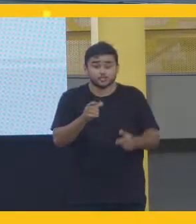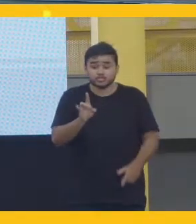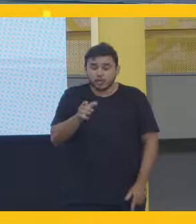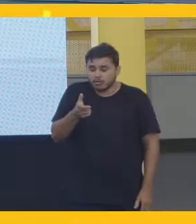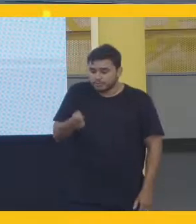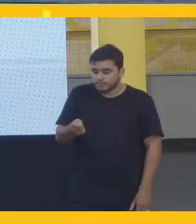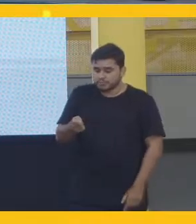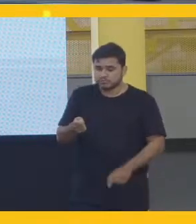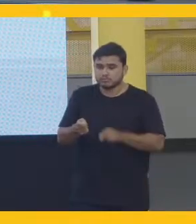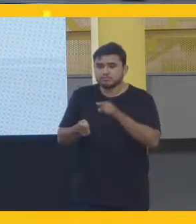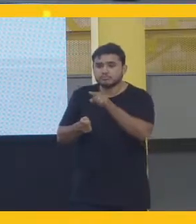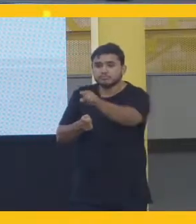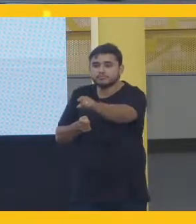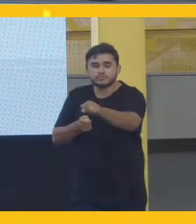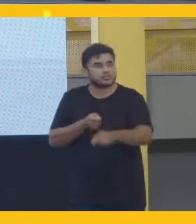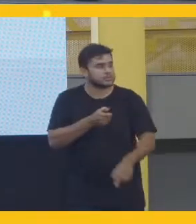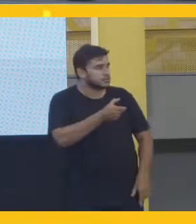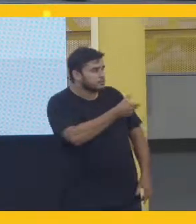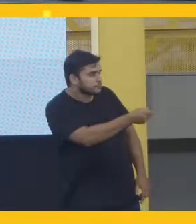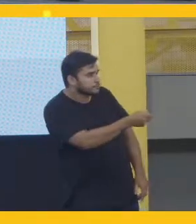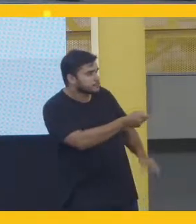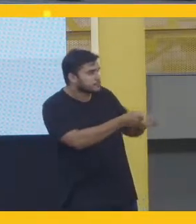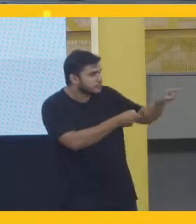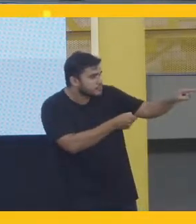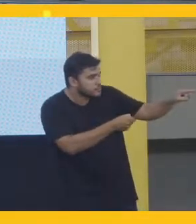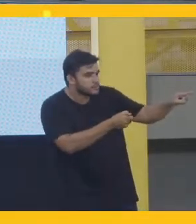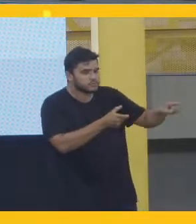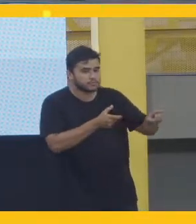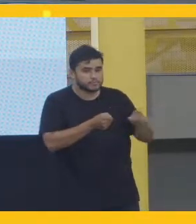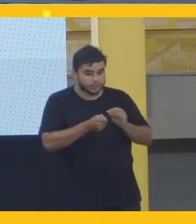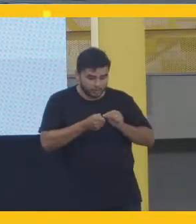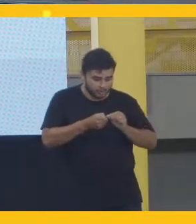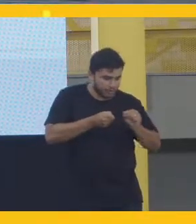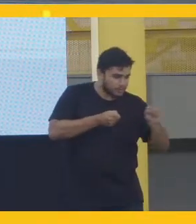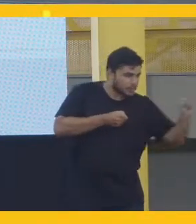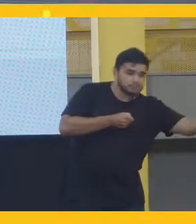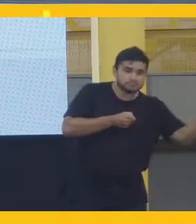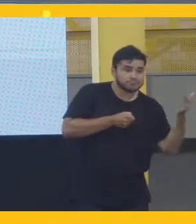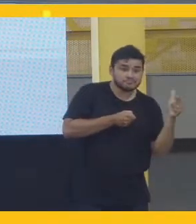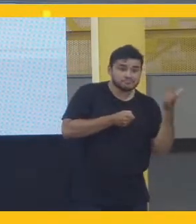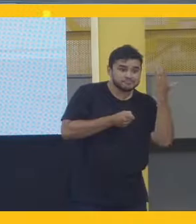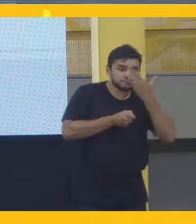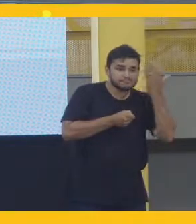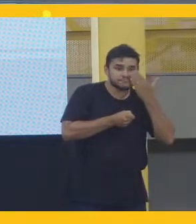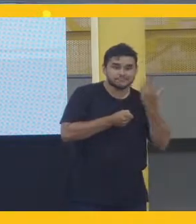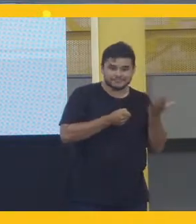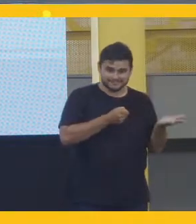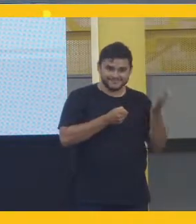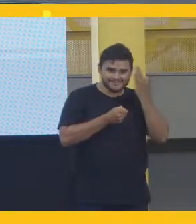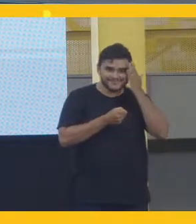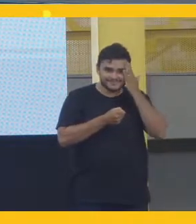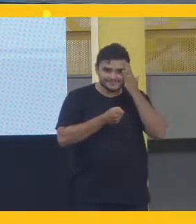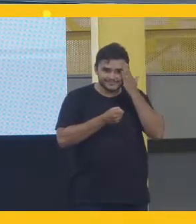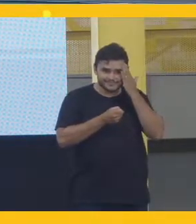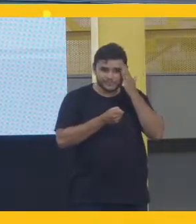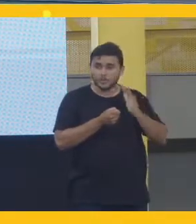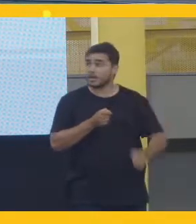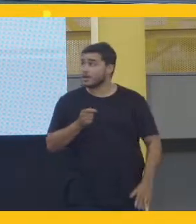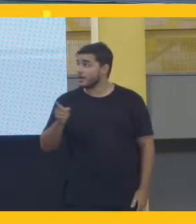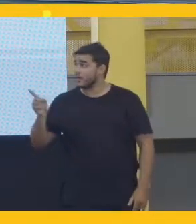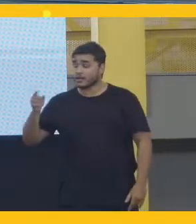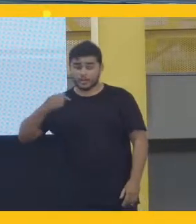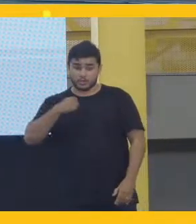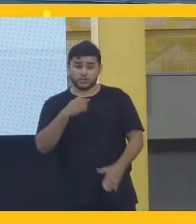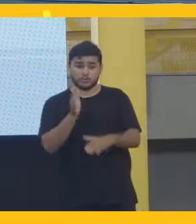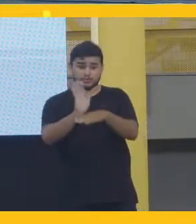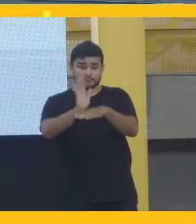a região na qual a luz chega. É por isso que eu não sei vocês, mas não sei se já aconteceu com vocês. Eu ia assistir